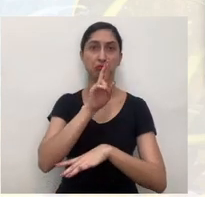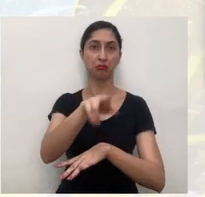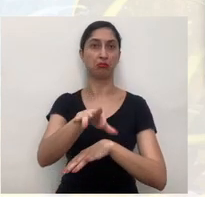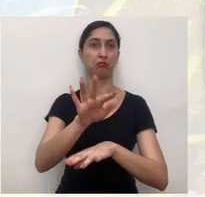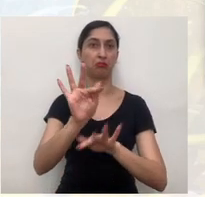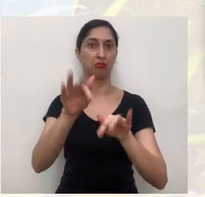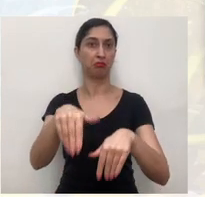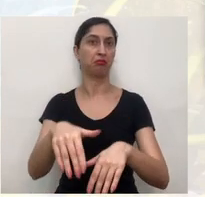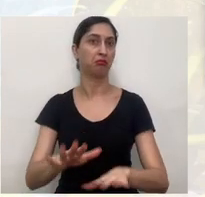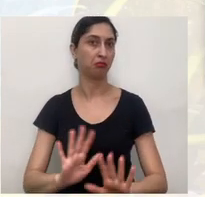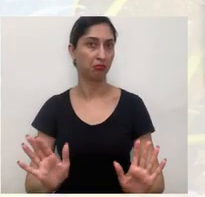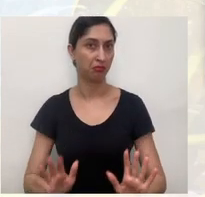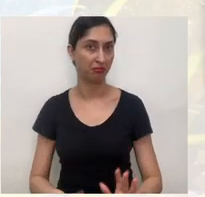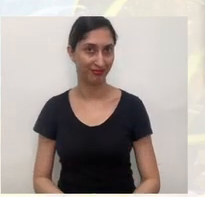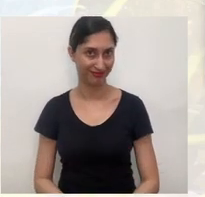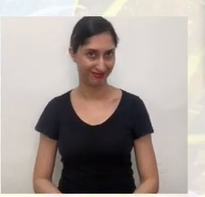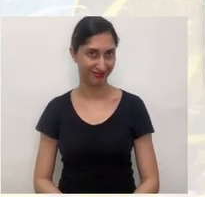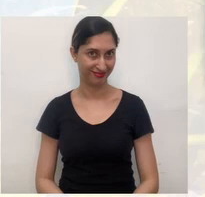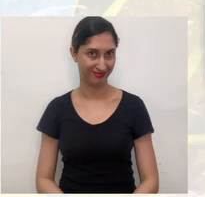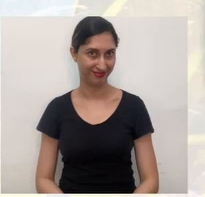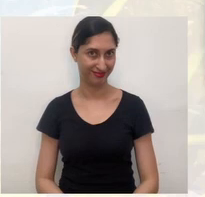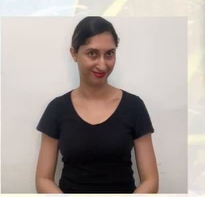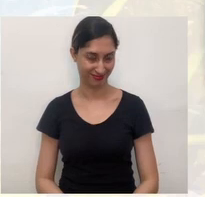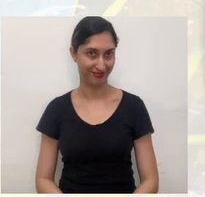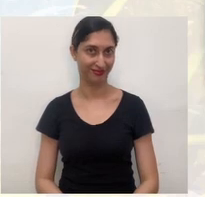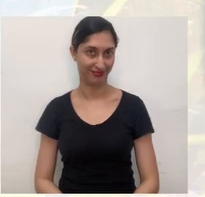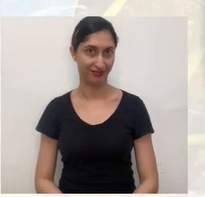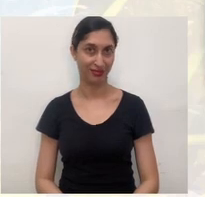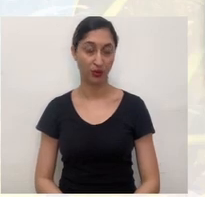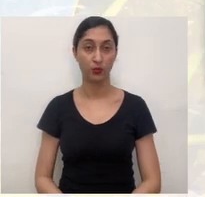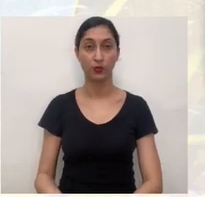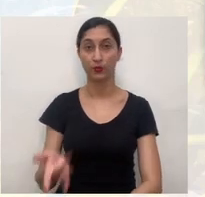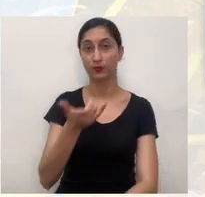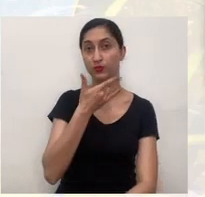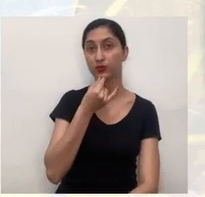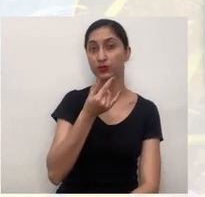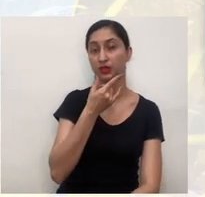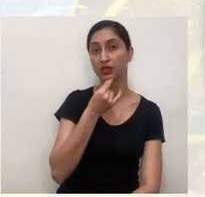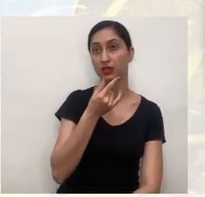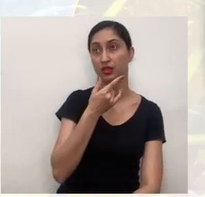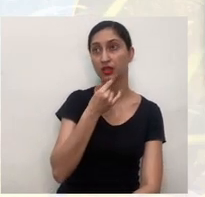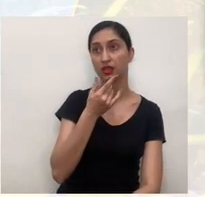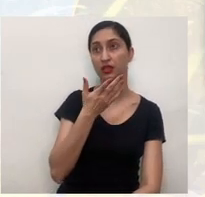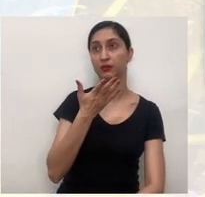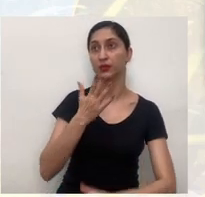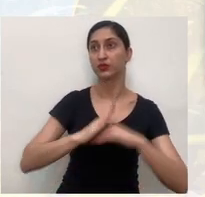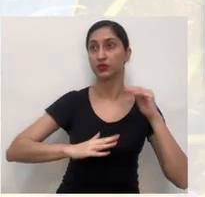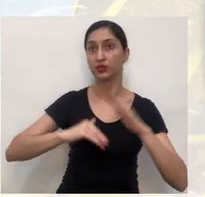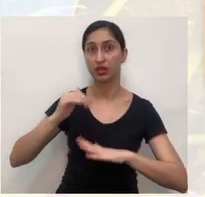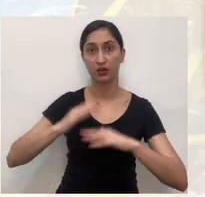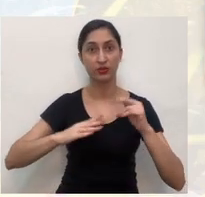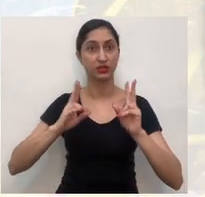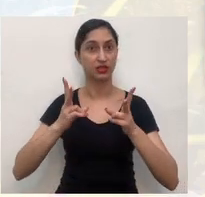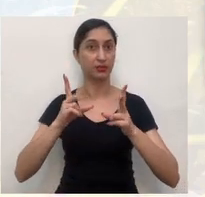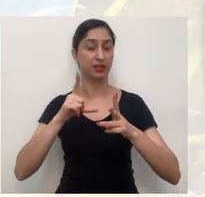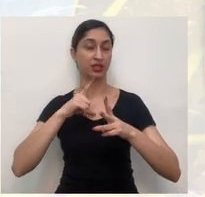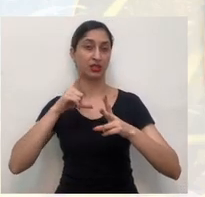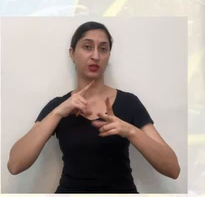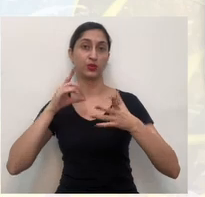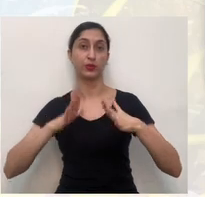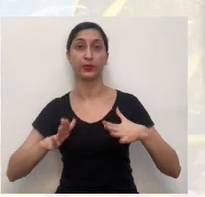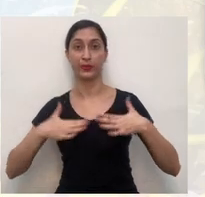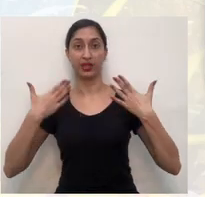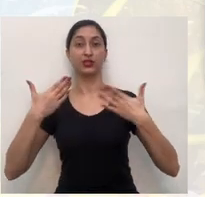que ele vai chegar. Sabe? Ele tem um componente de imprecisão e de surpresa no